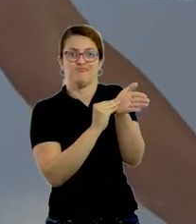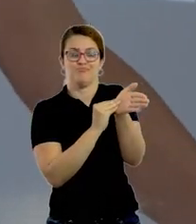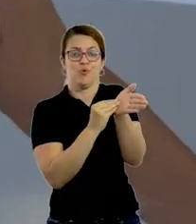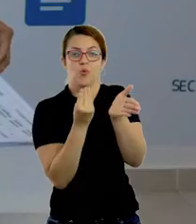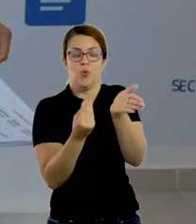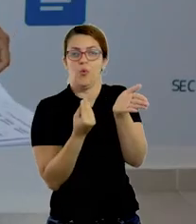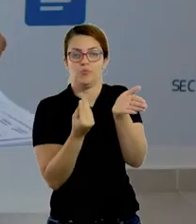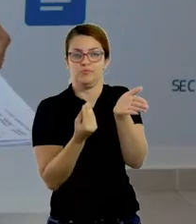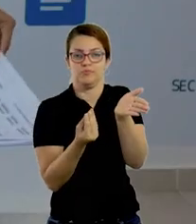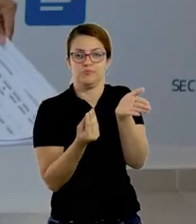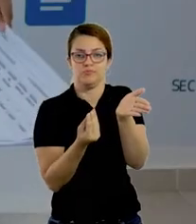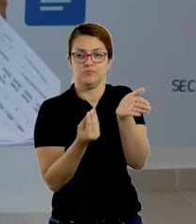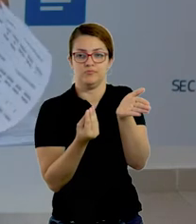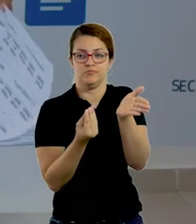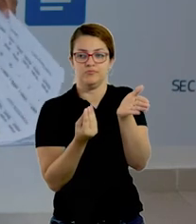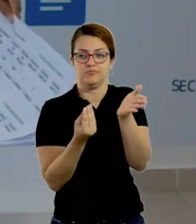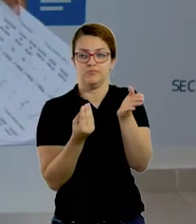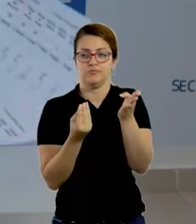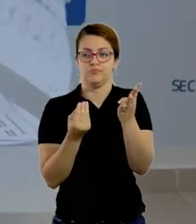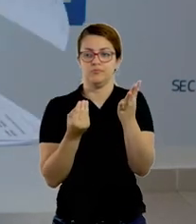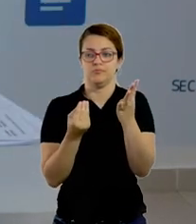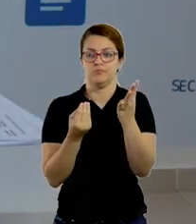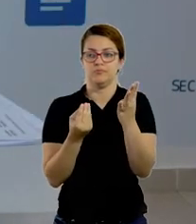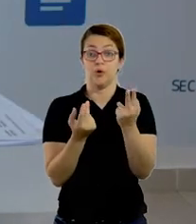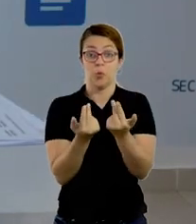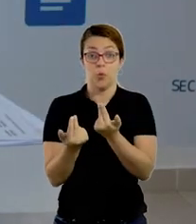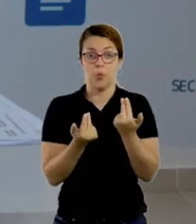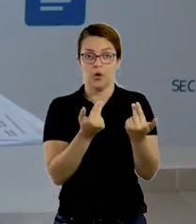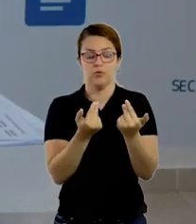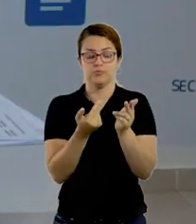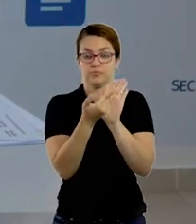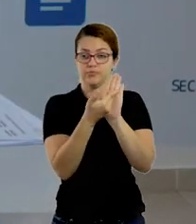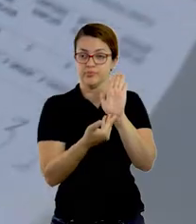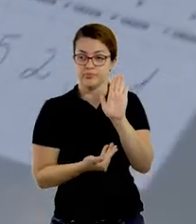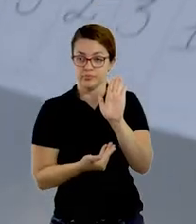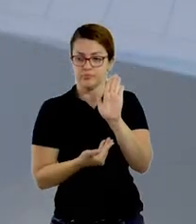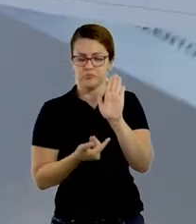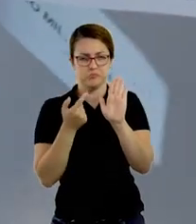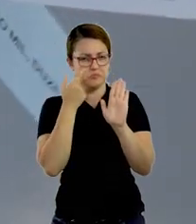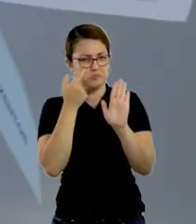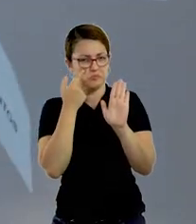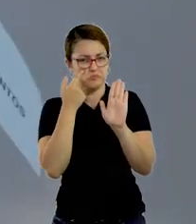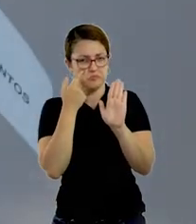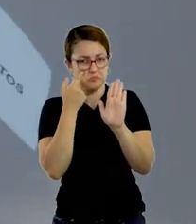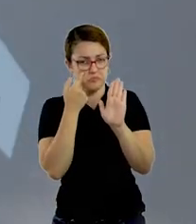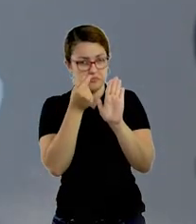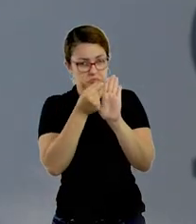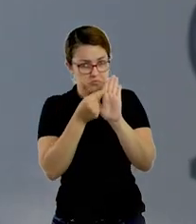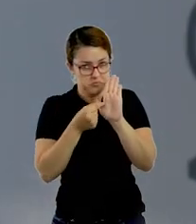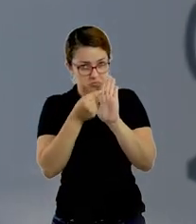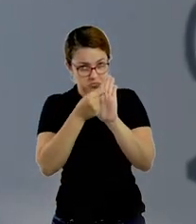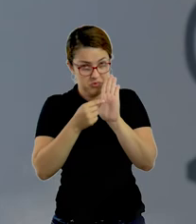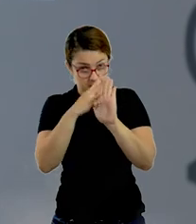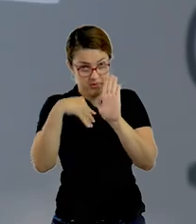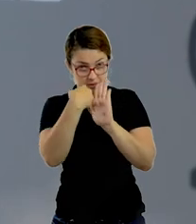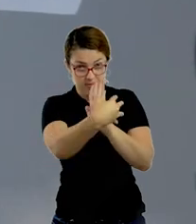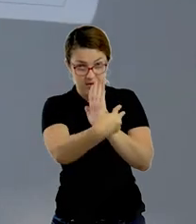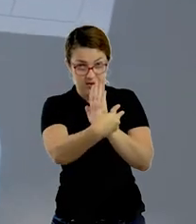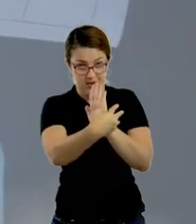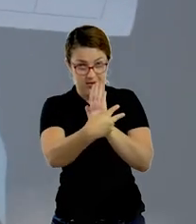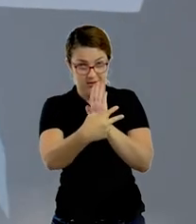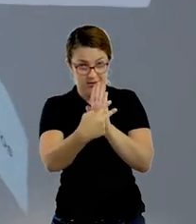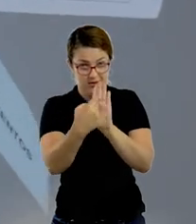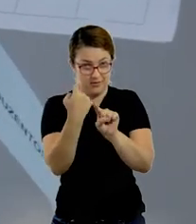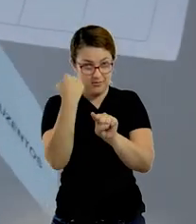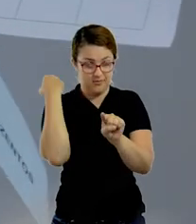número. Então, vocês vão fazer assim. Vocês observaram que eu utilizei a tabela que